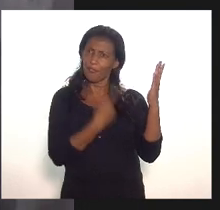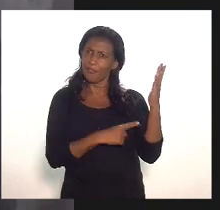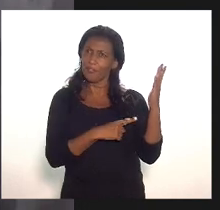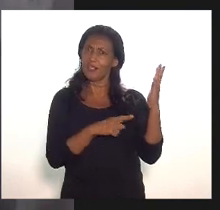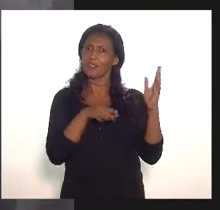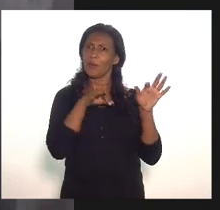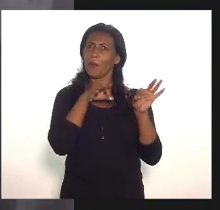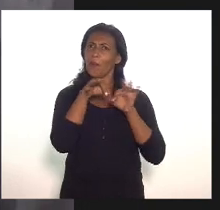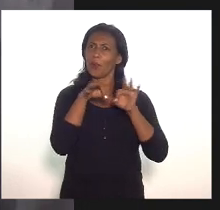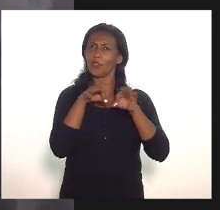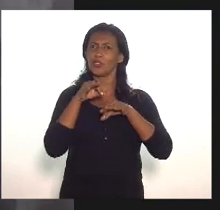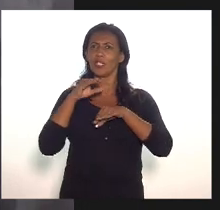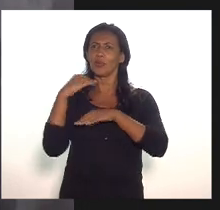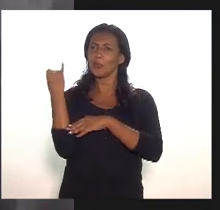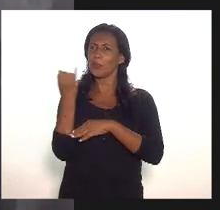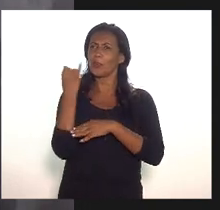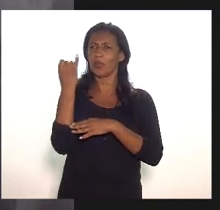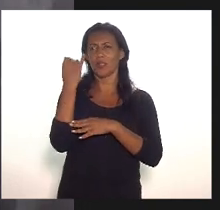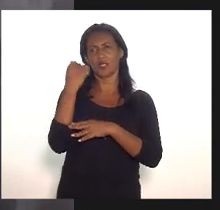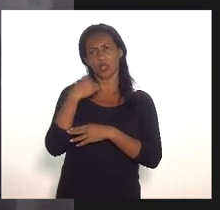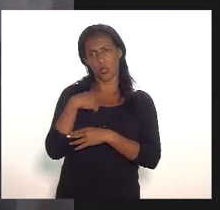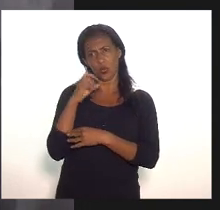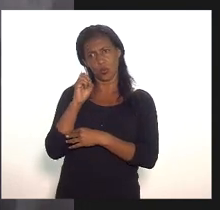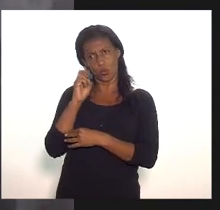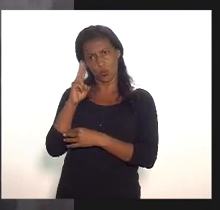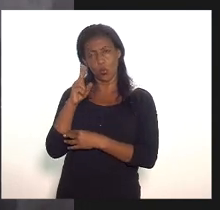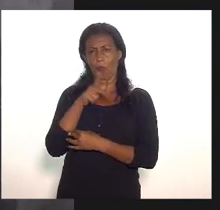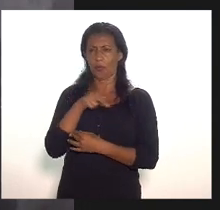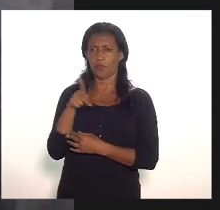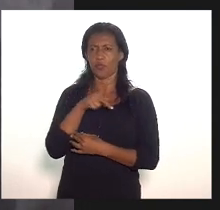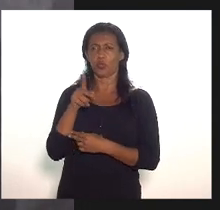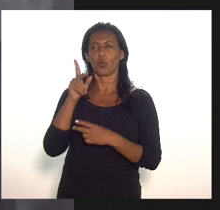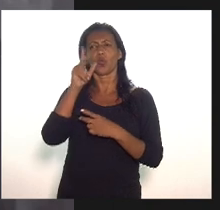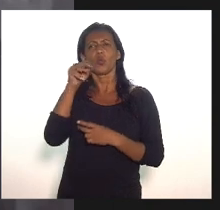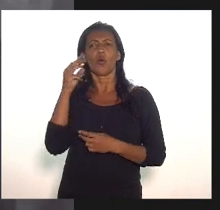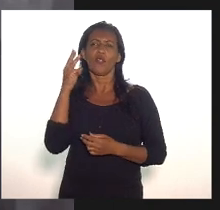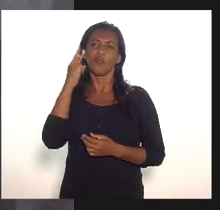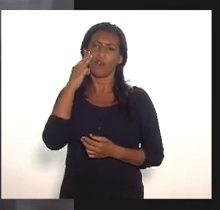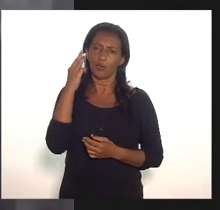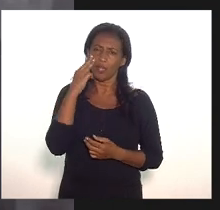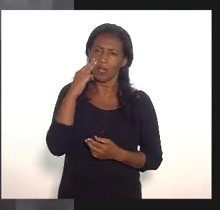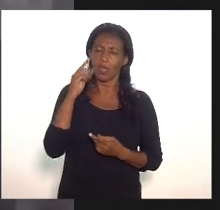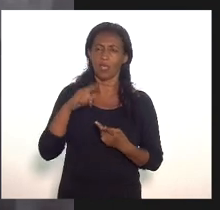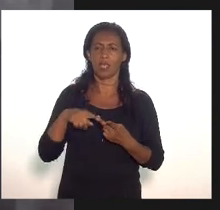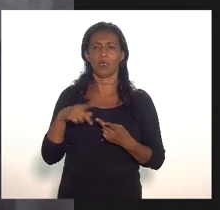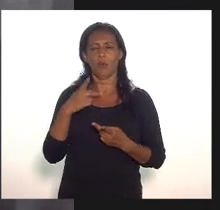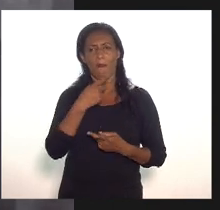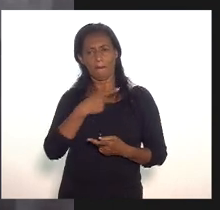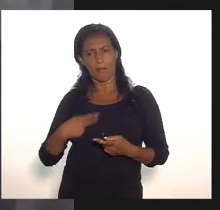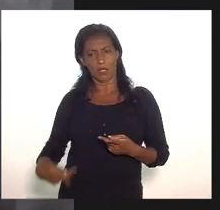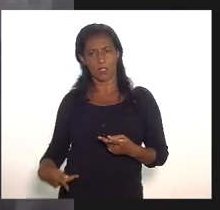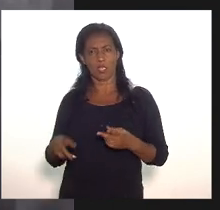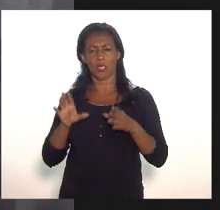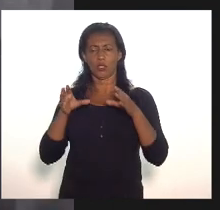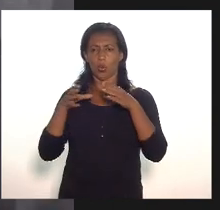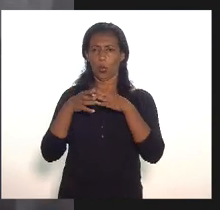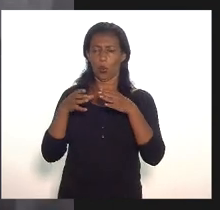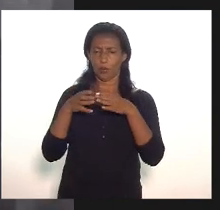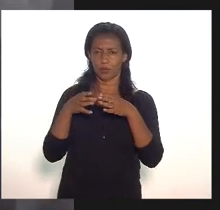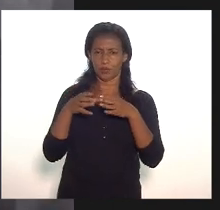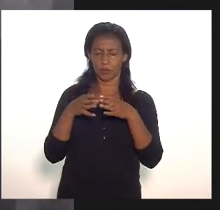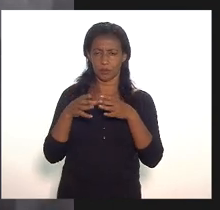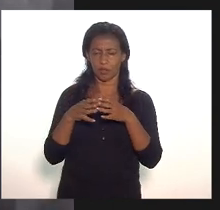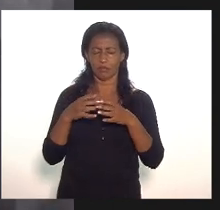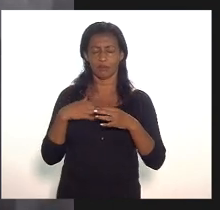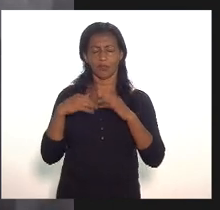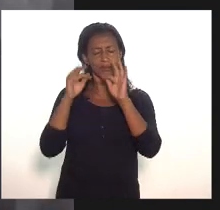colocado esse projeto tão importante. Eu sou professor, assim como o Valdec, assim como o nosso presidente da comissão. Então, eu fico